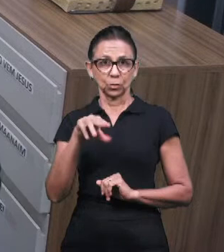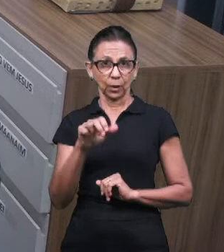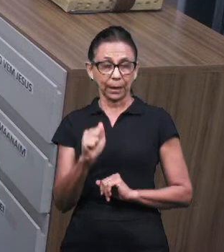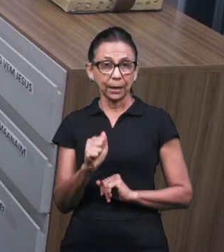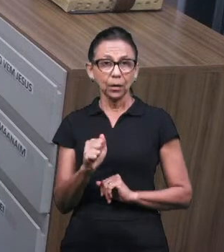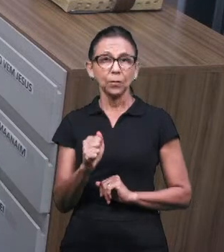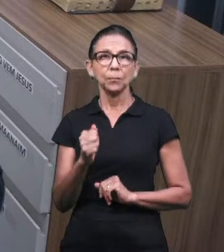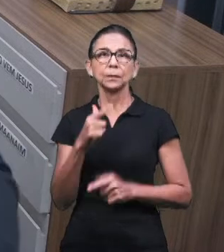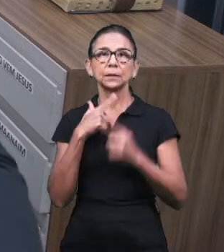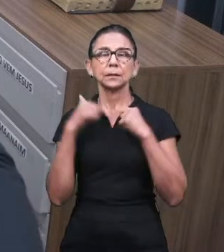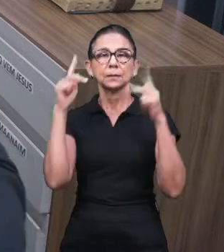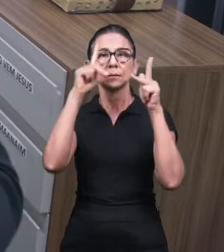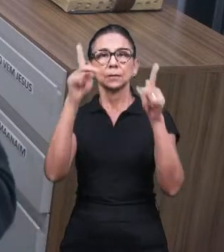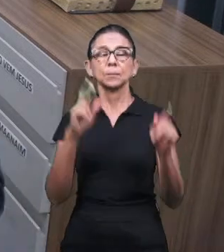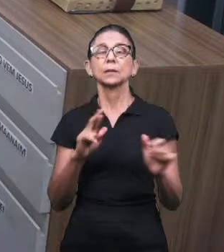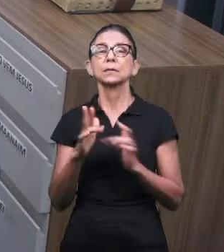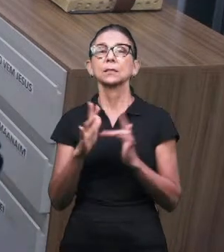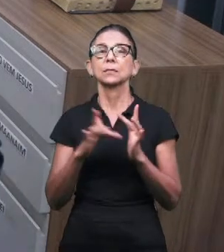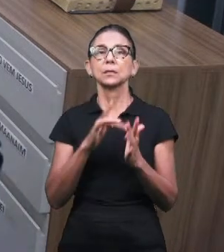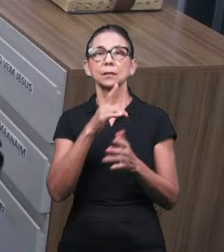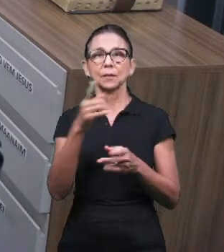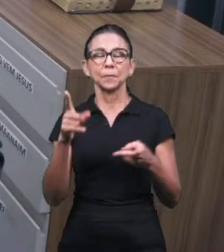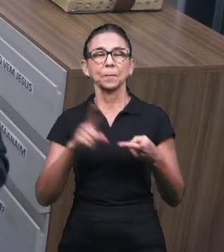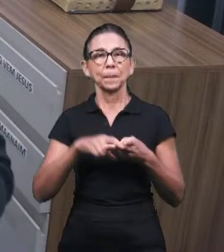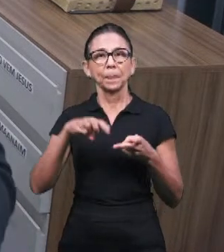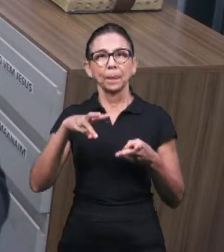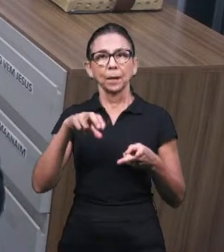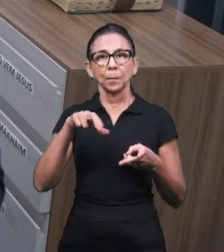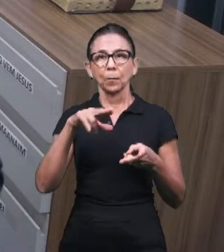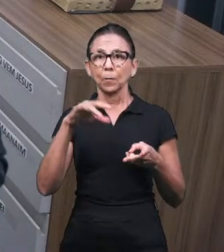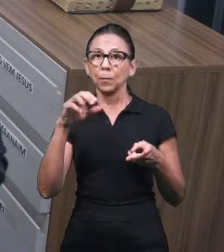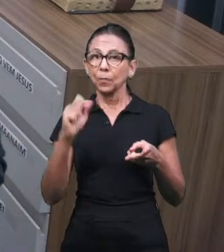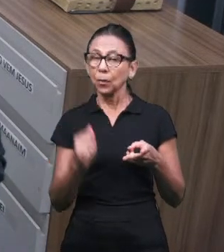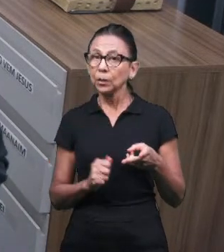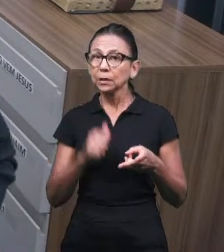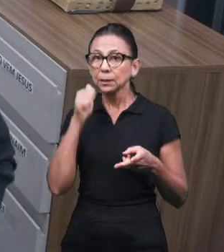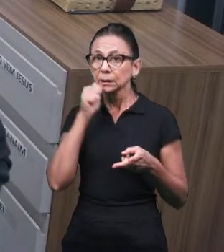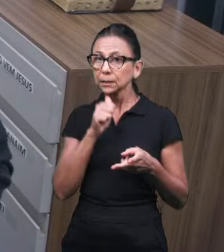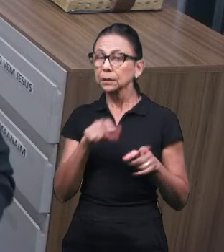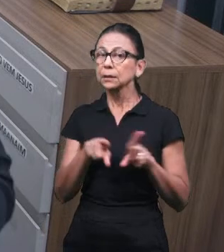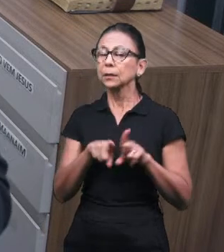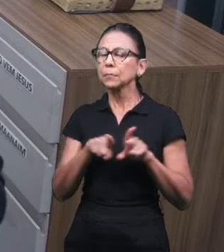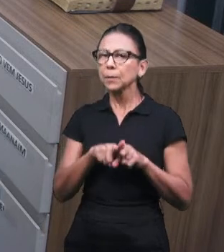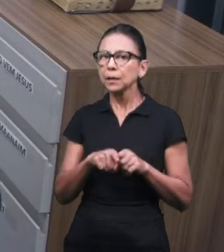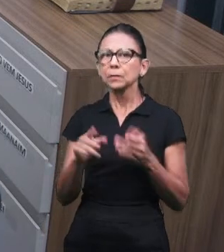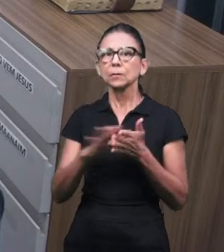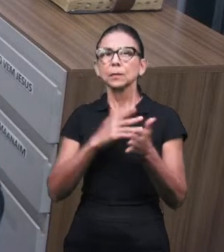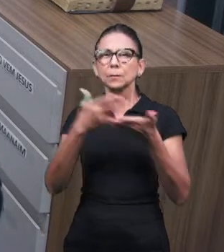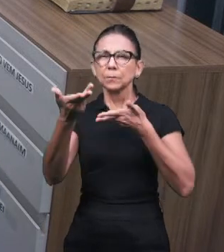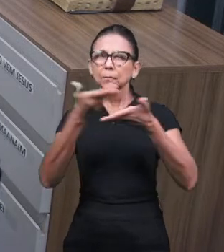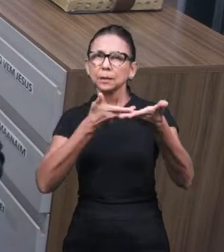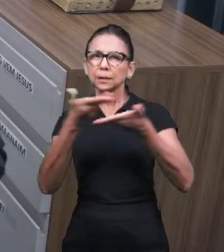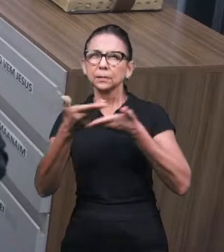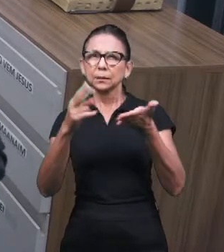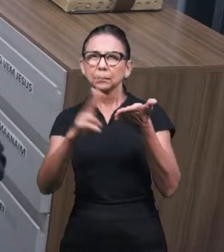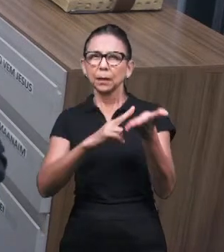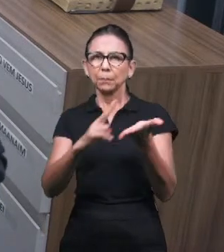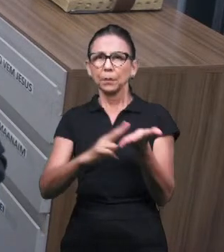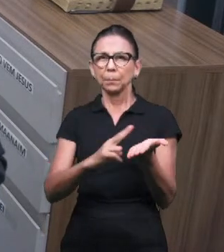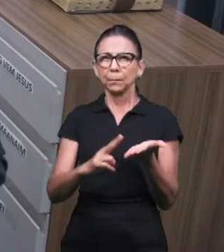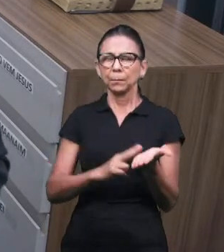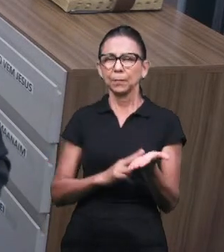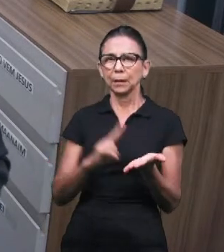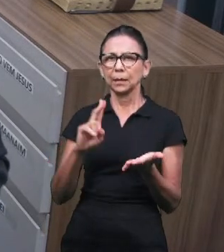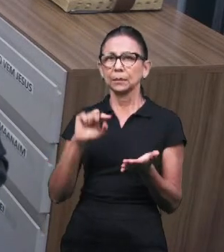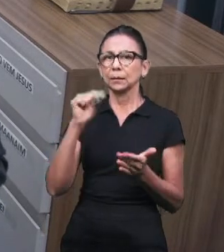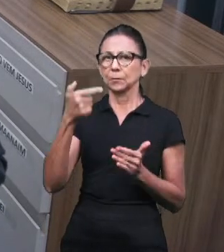do Senhor Jesus aqui, ó. A Mônica Gil está participando conosco, os irmãos já estão mandando suas mensagens. Daqui um pouquinho nós vamos interagir com